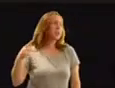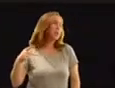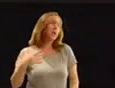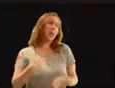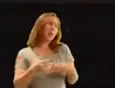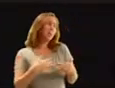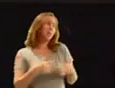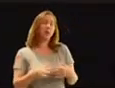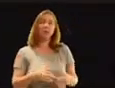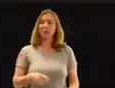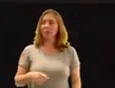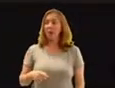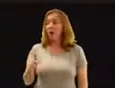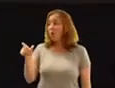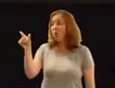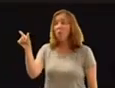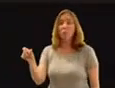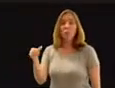dele, não vai mentir para você?